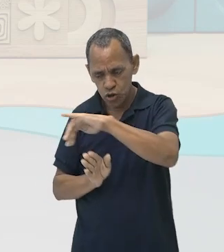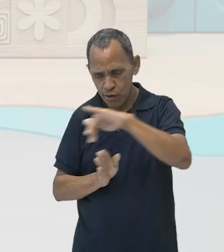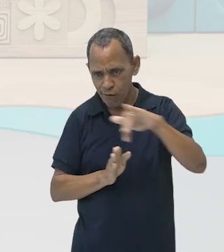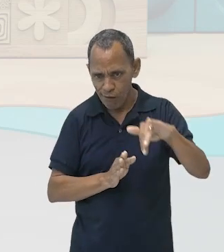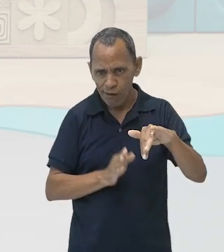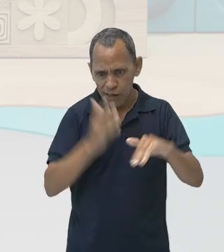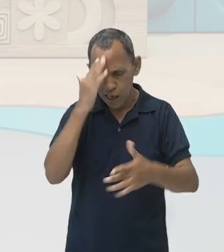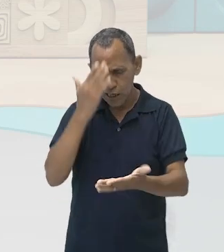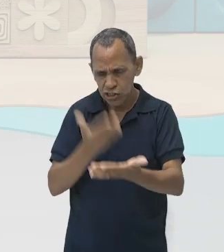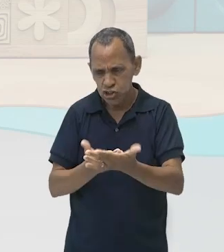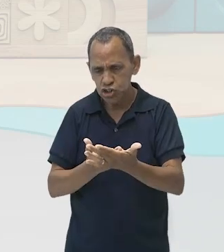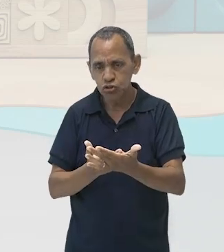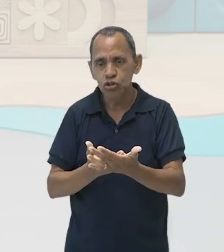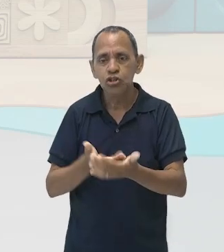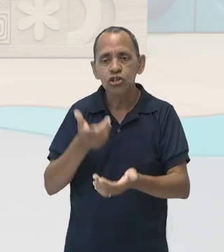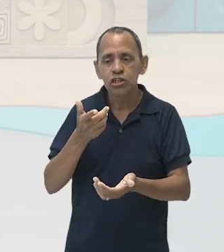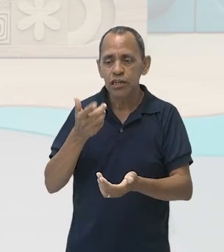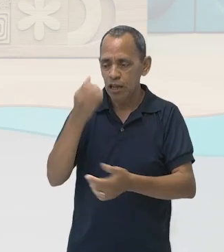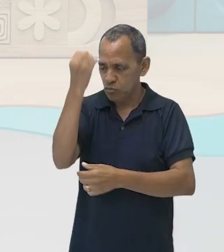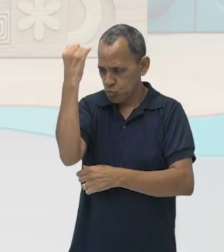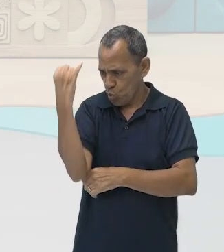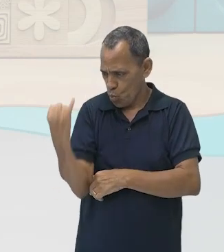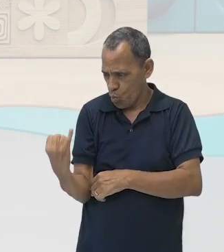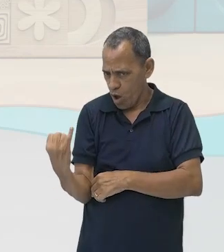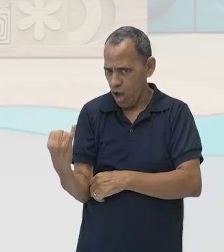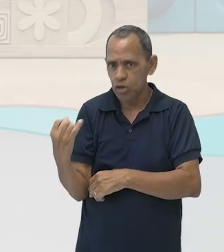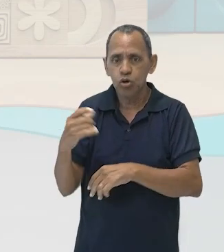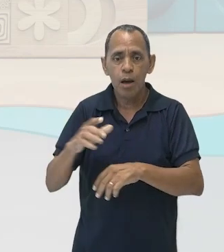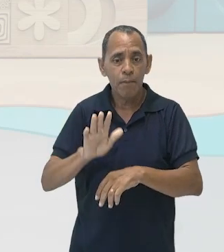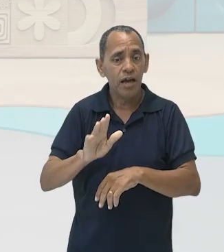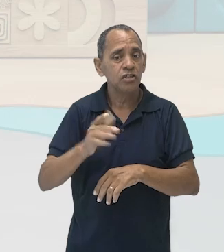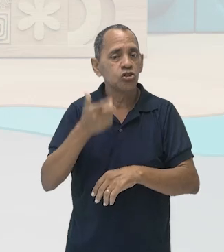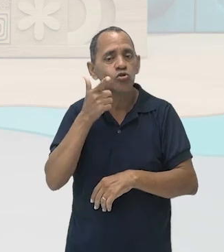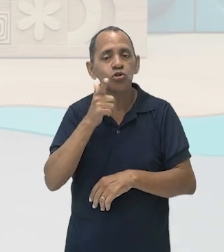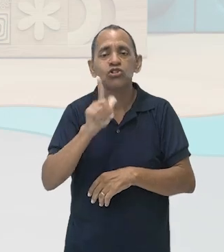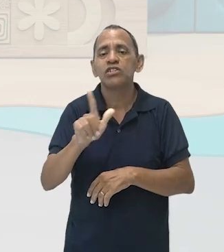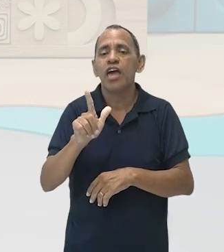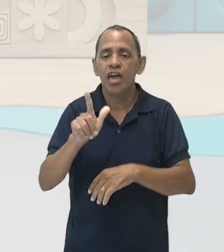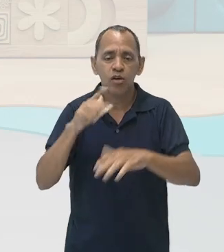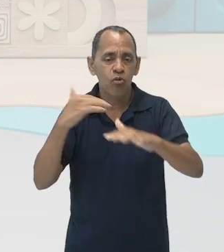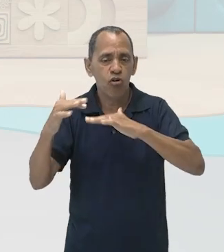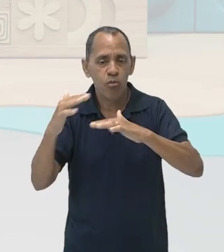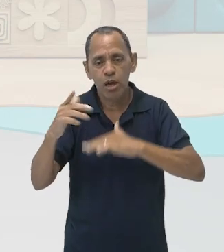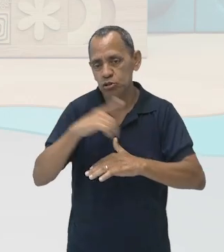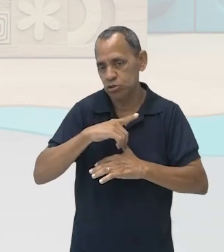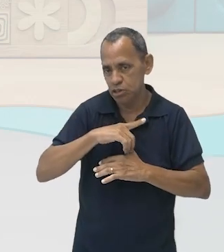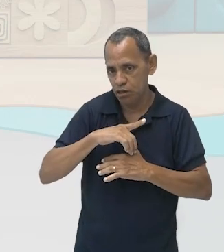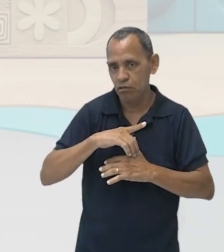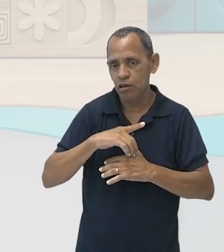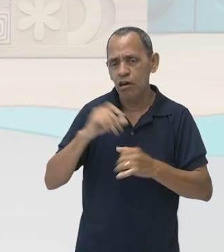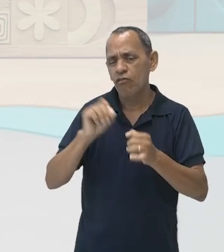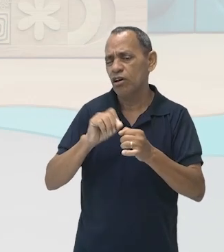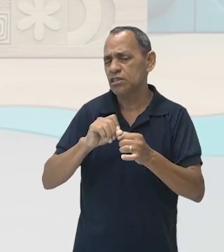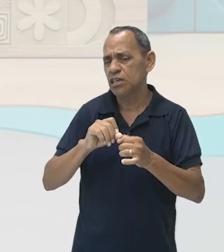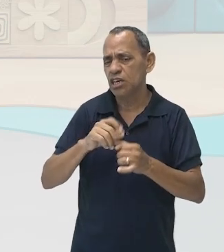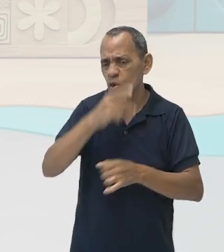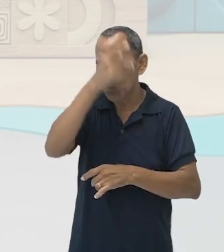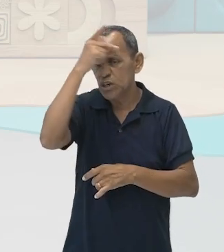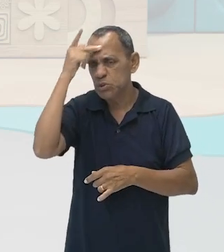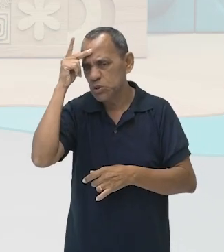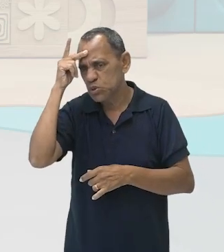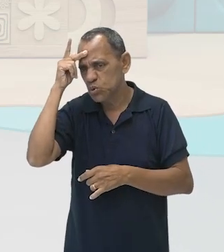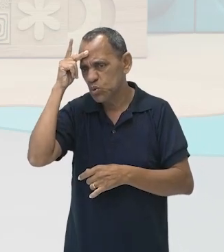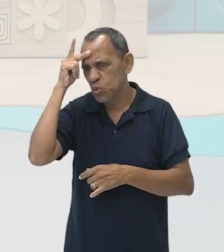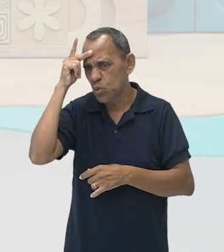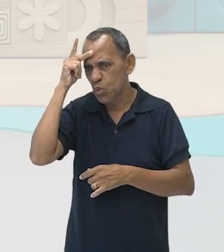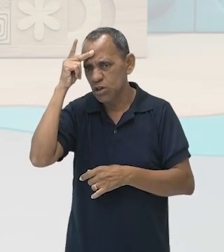os movimentos que a dança pede, tá? E isso faz com que as pessoas acabem